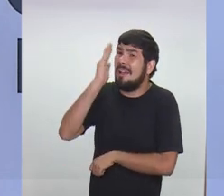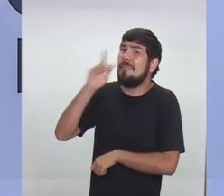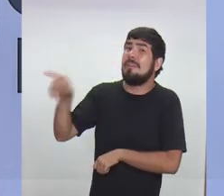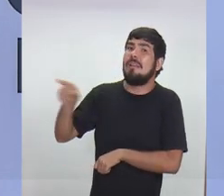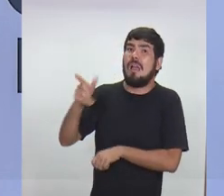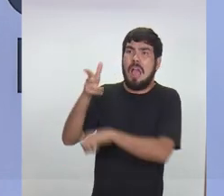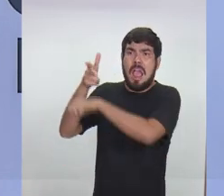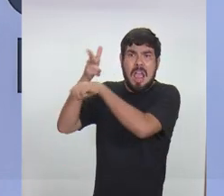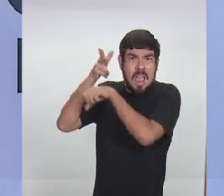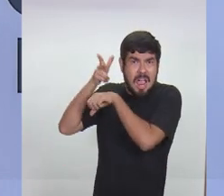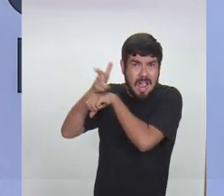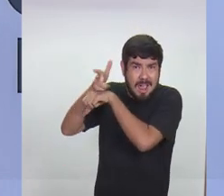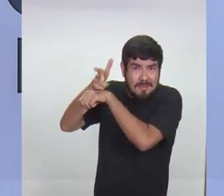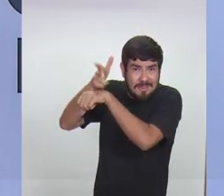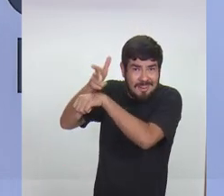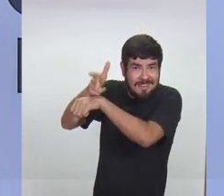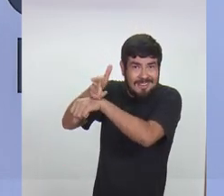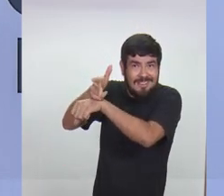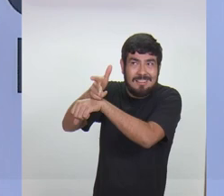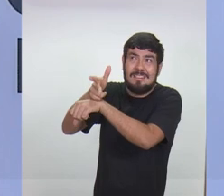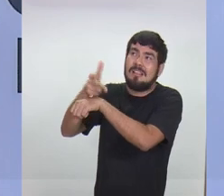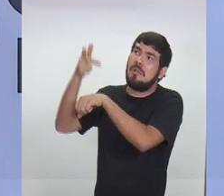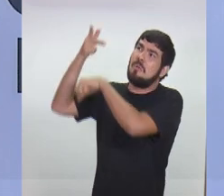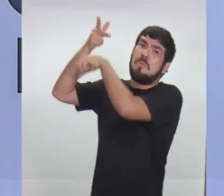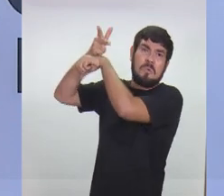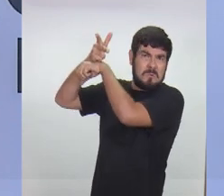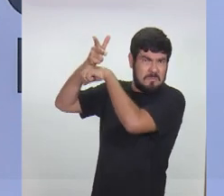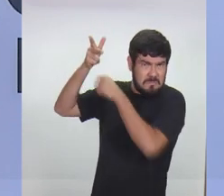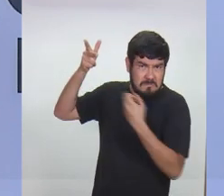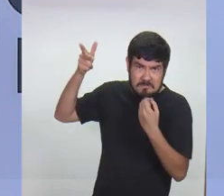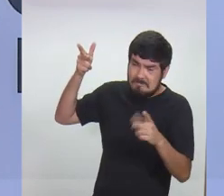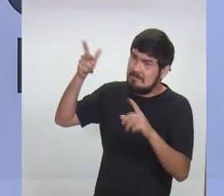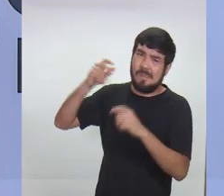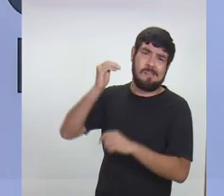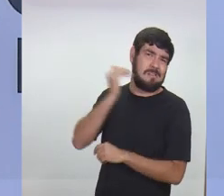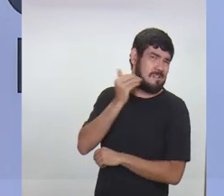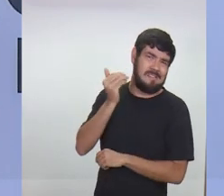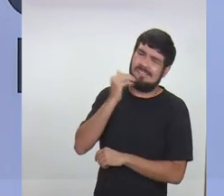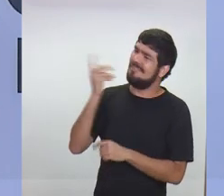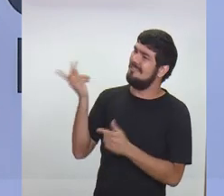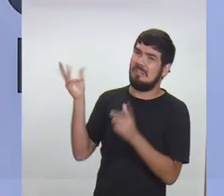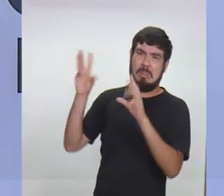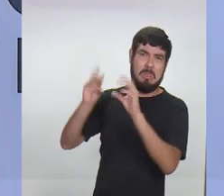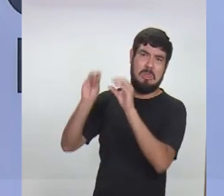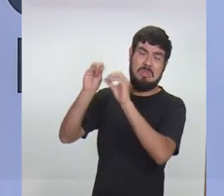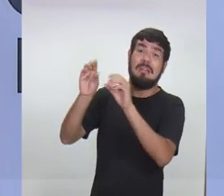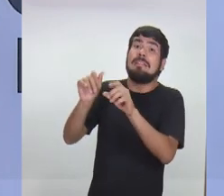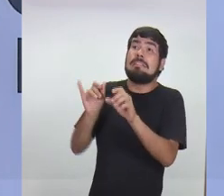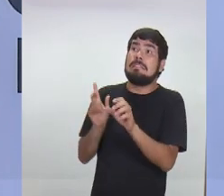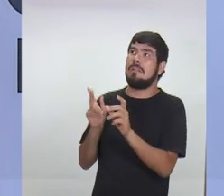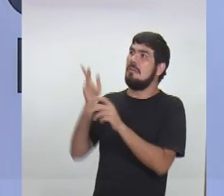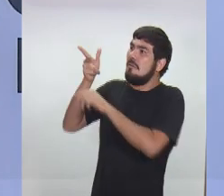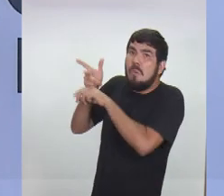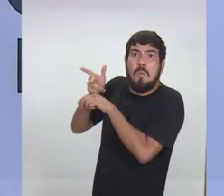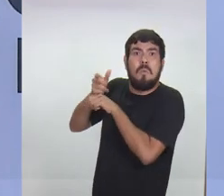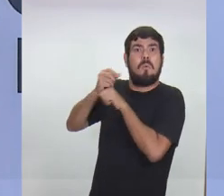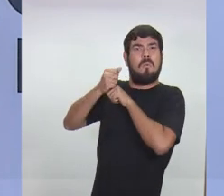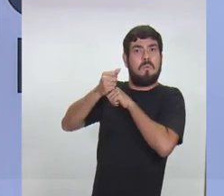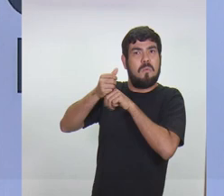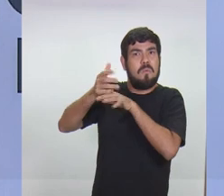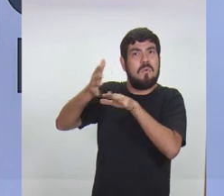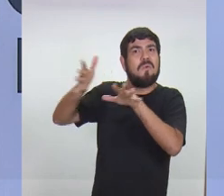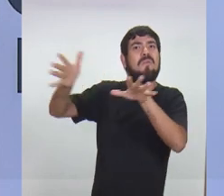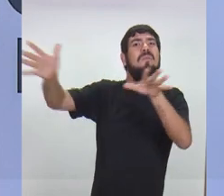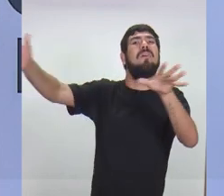câmeras que estão funcionando aliás que estão instalados em londres não estão funcionando que nós colocamos ela para funcionar a gente já começa a exibir um